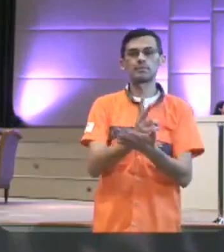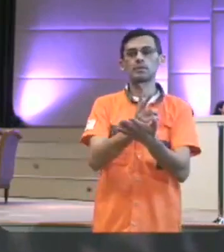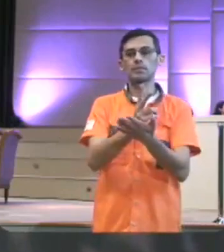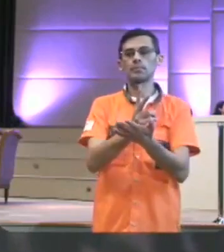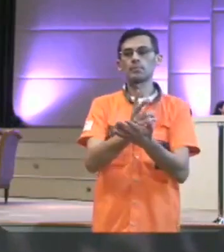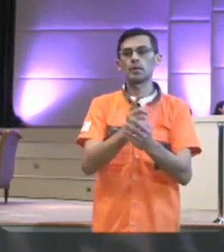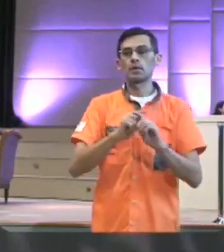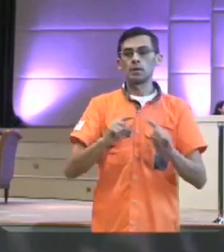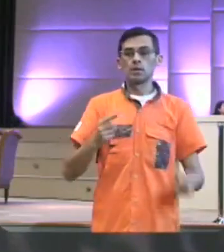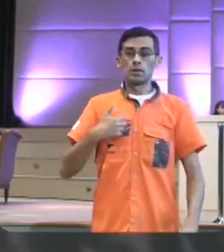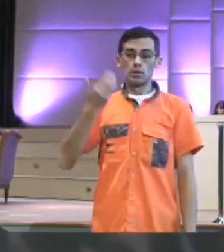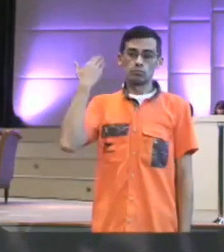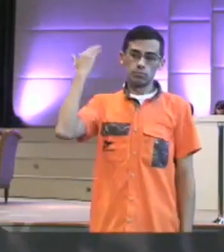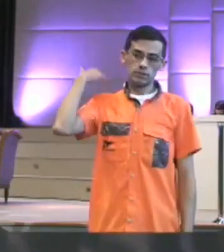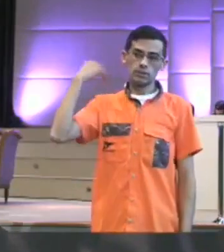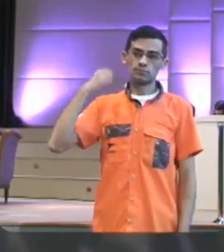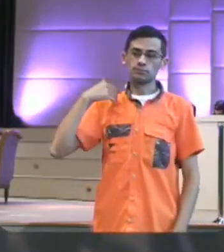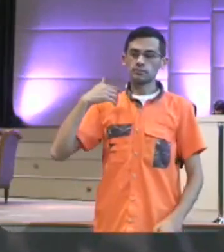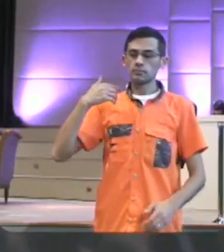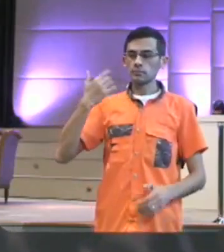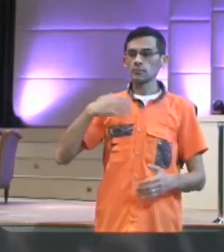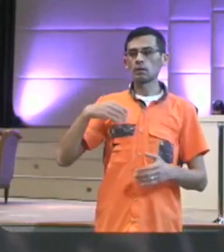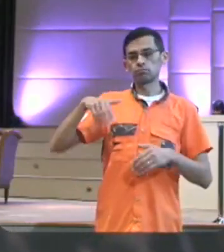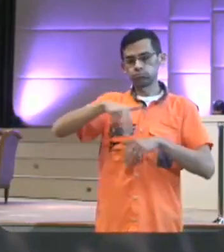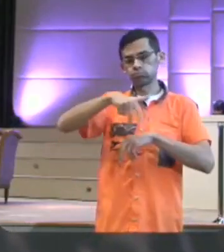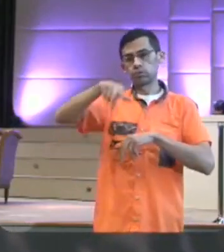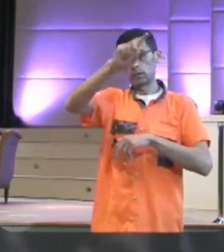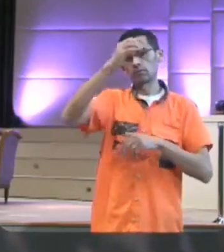Eu estava no centro de Curitiba,